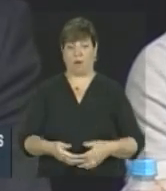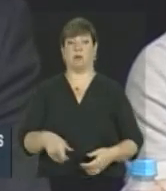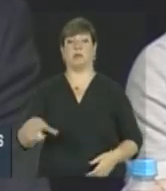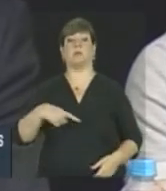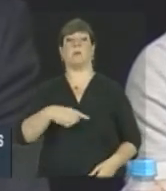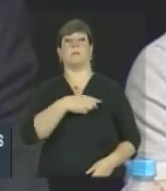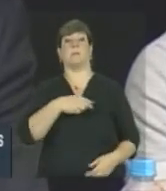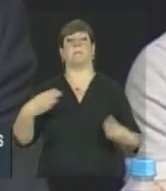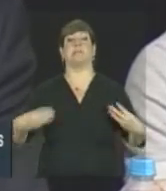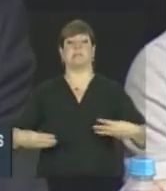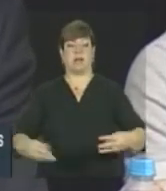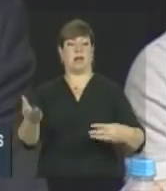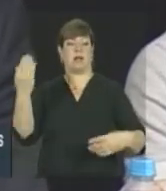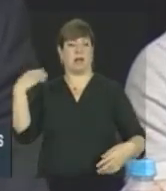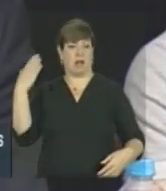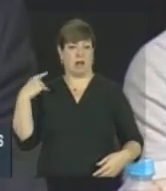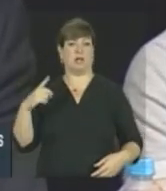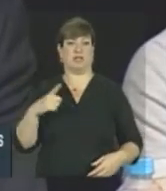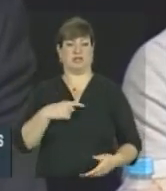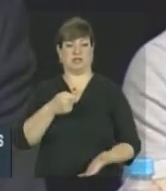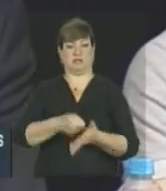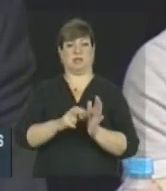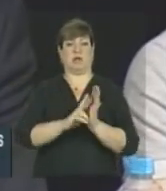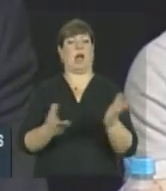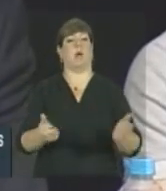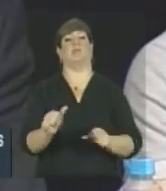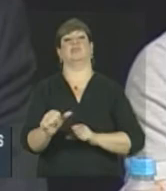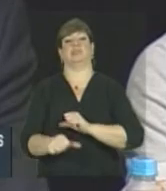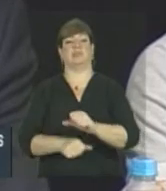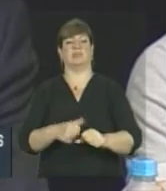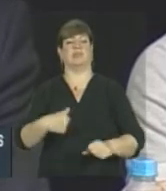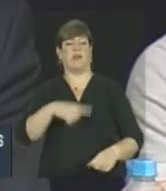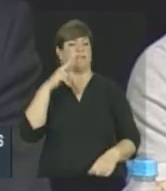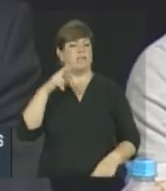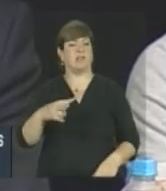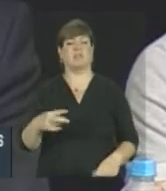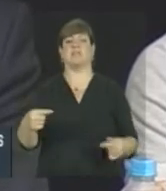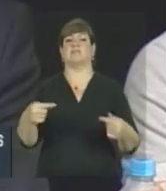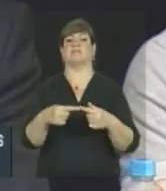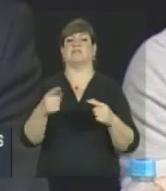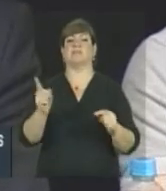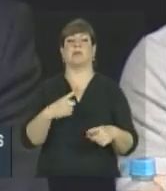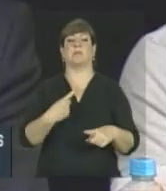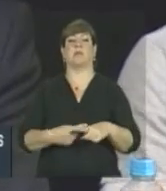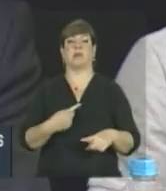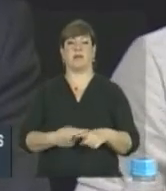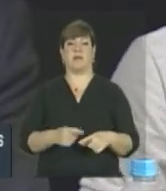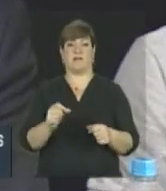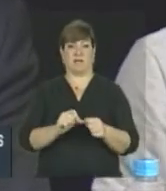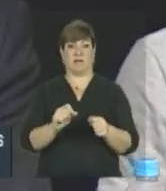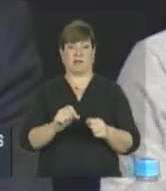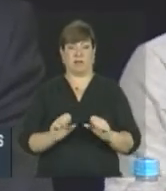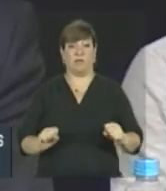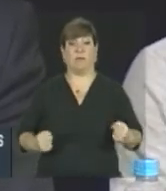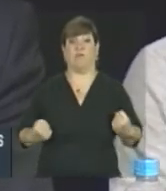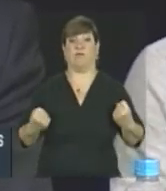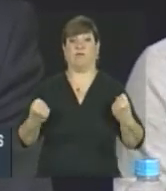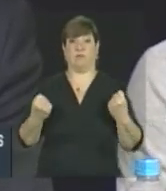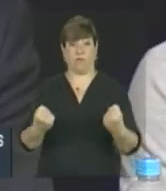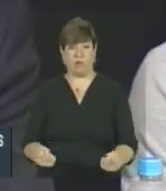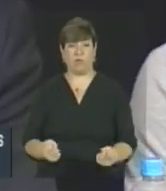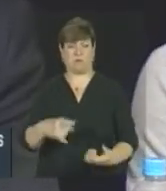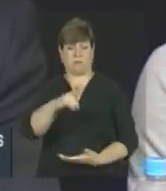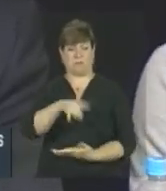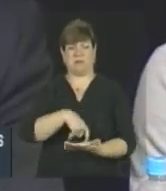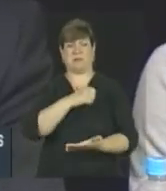a restrição. E nós vimos que não fazia sentido você fazer um grande esforço